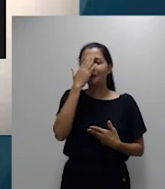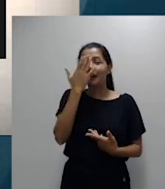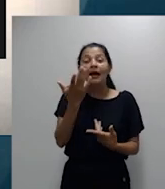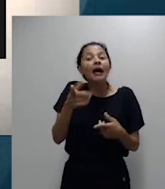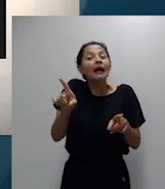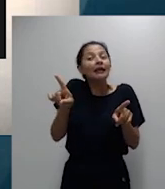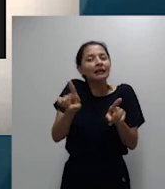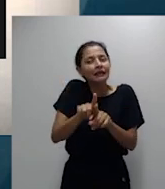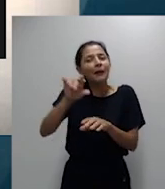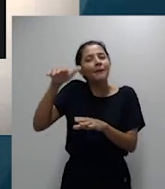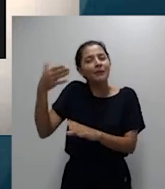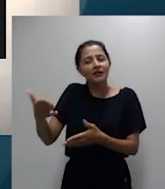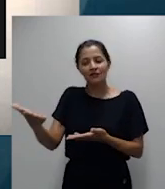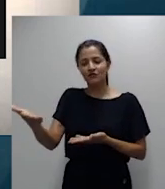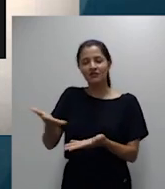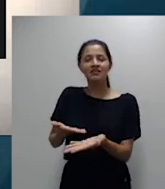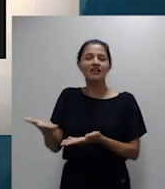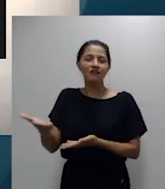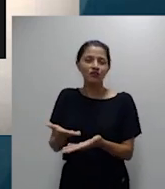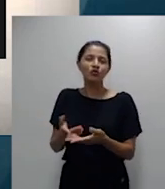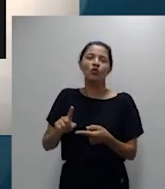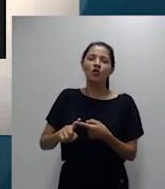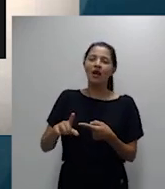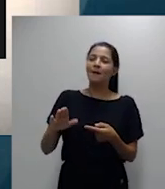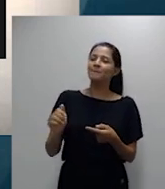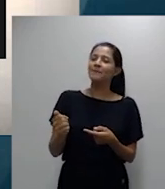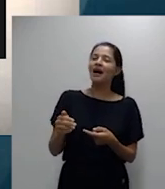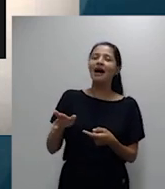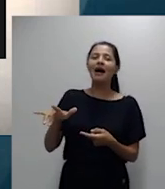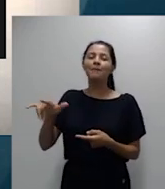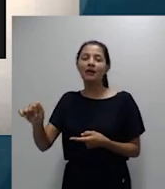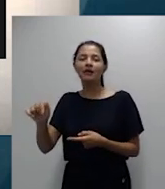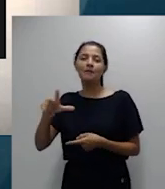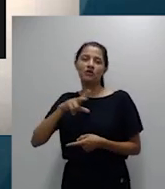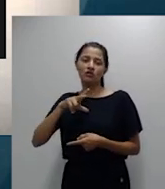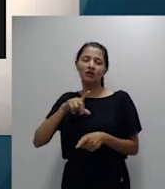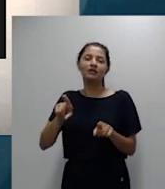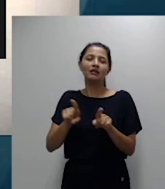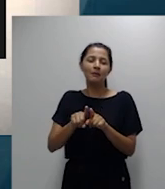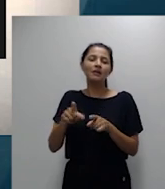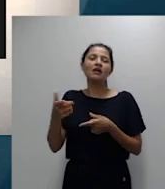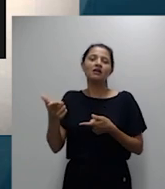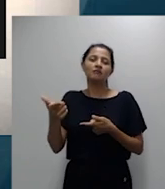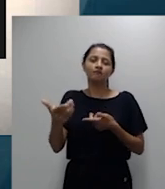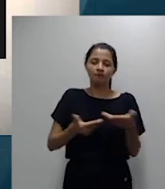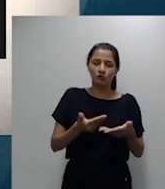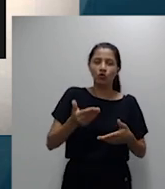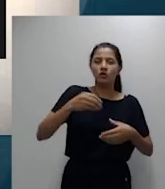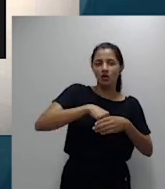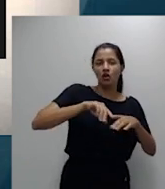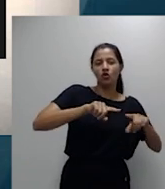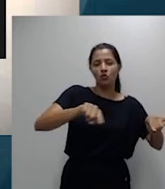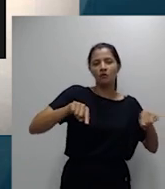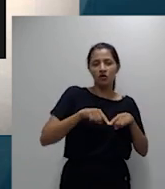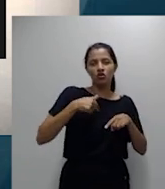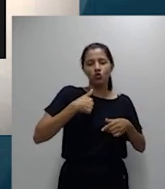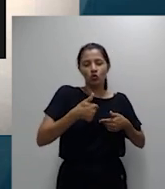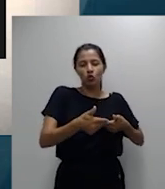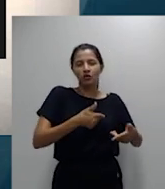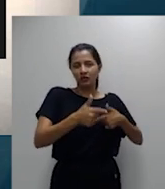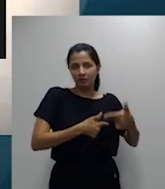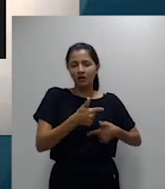ao terço os servidores na piscina autora Bárbara e particularmente os servidores do gabinete em que eu estou sentindo que